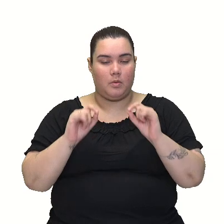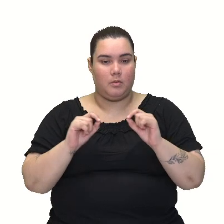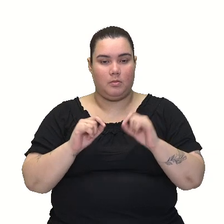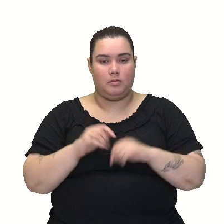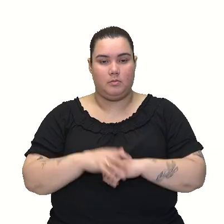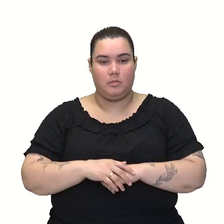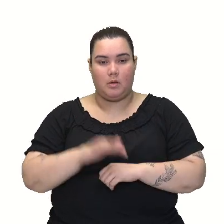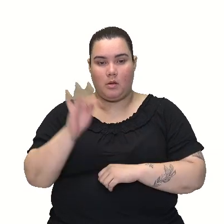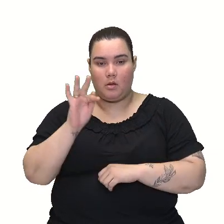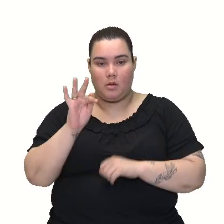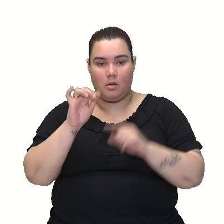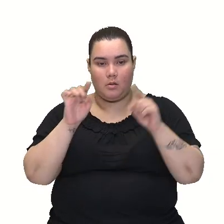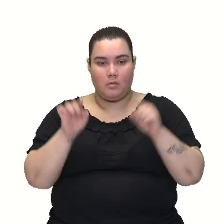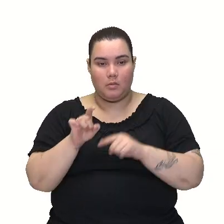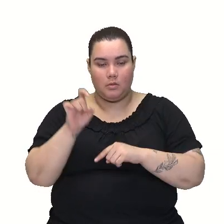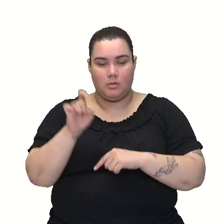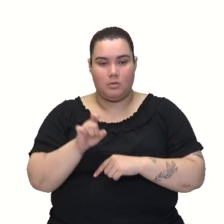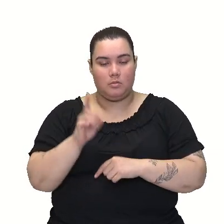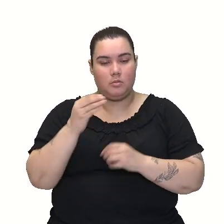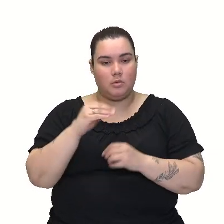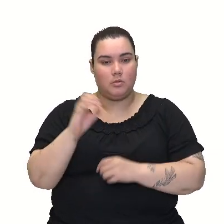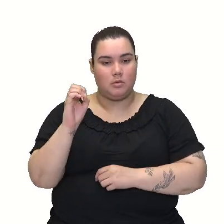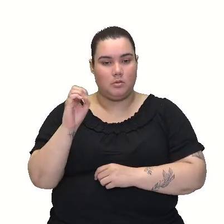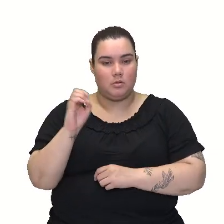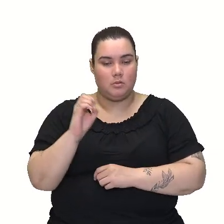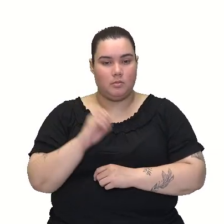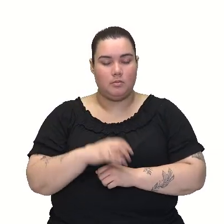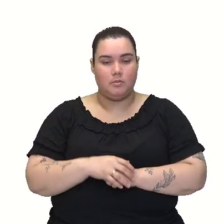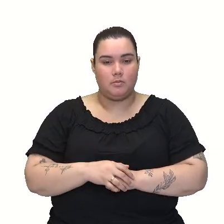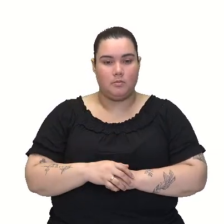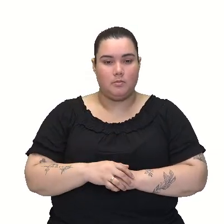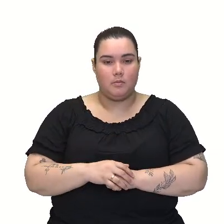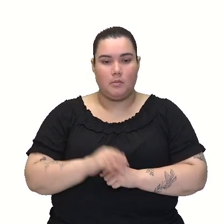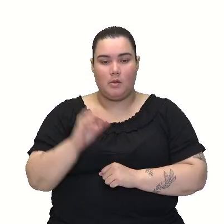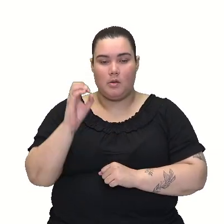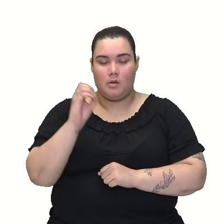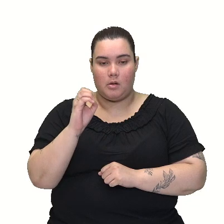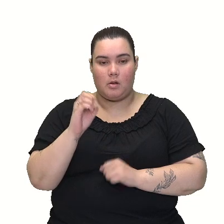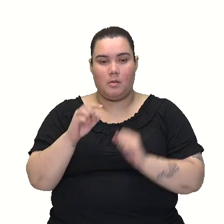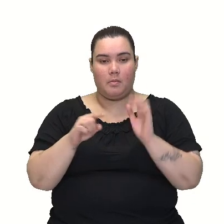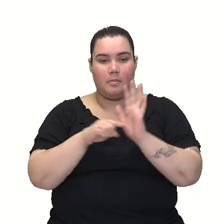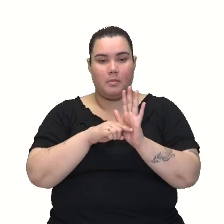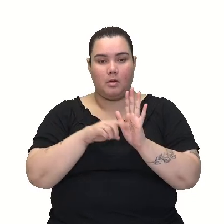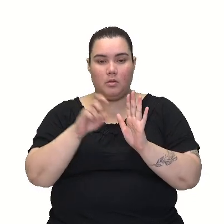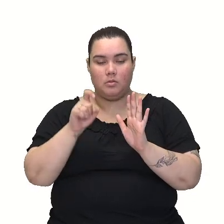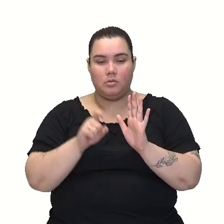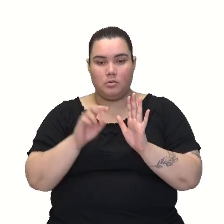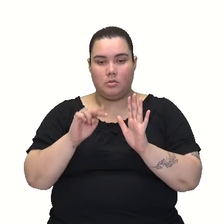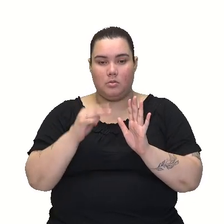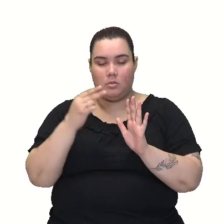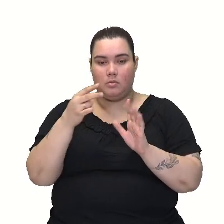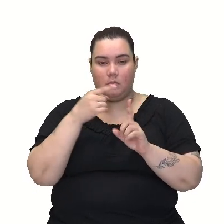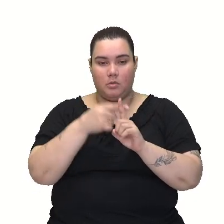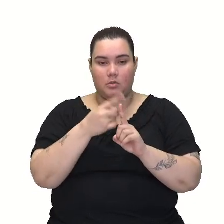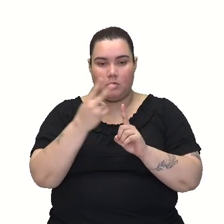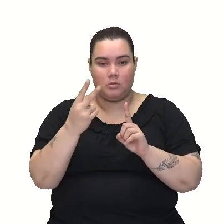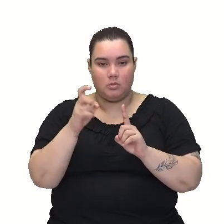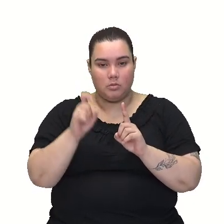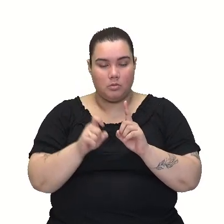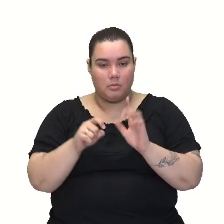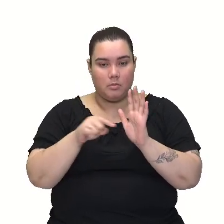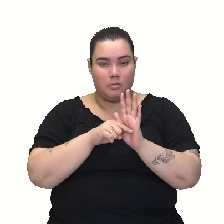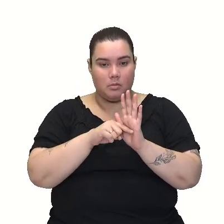de f de x, vamos colocar 0, tá? Então vai ficar menos x ao quadrado mais 2x menos